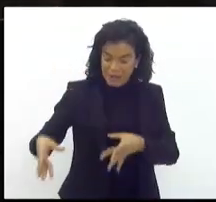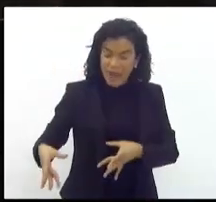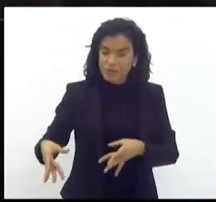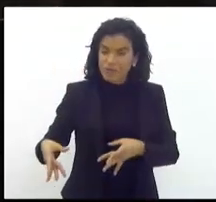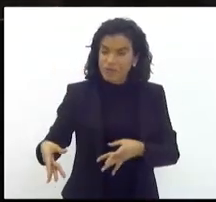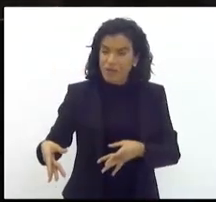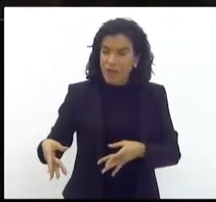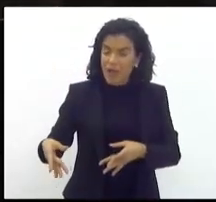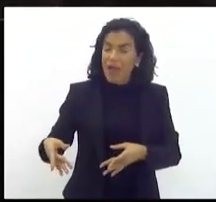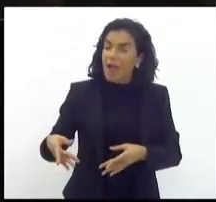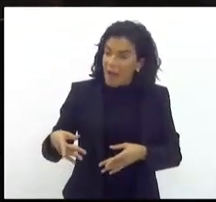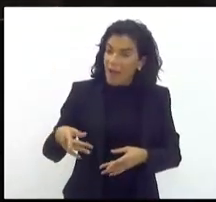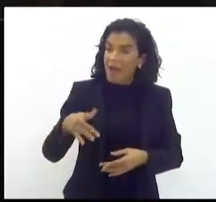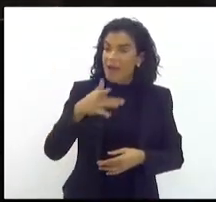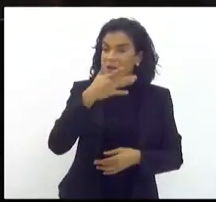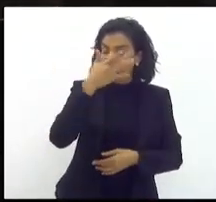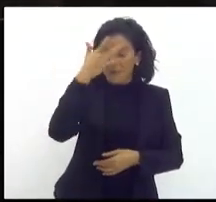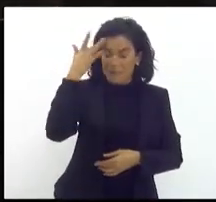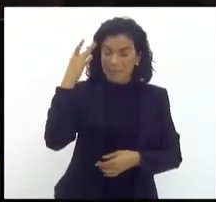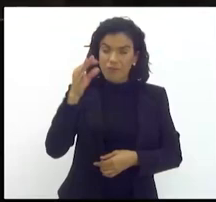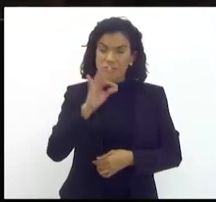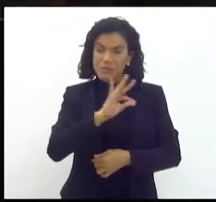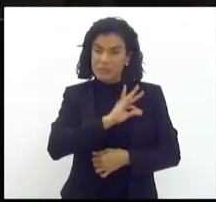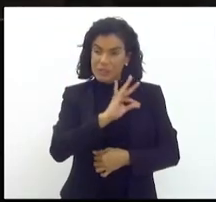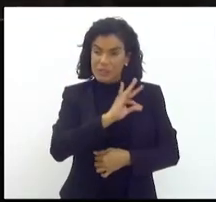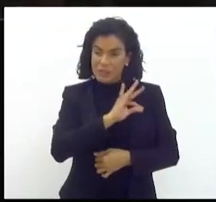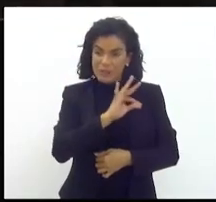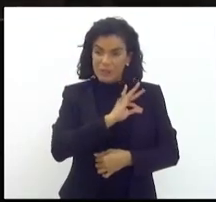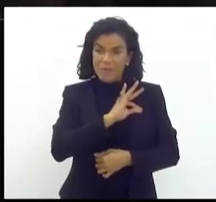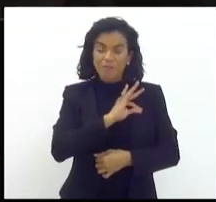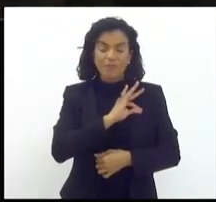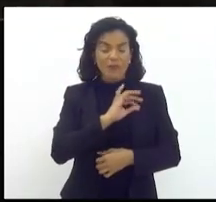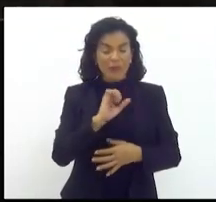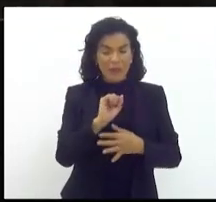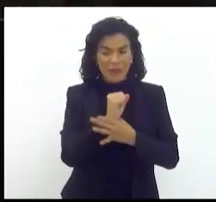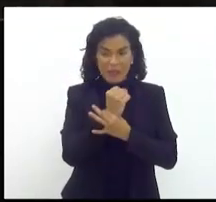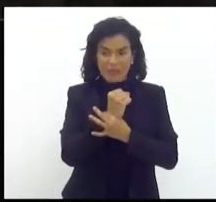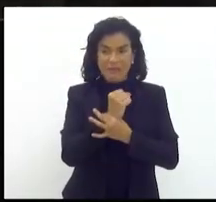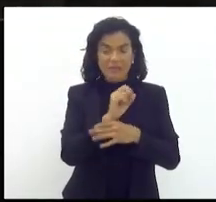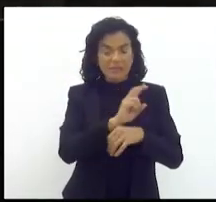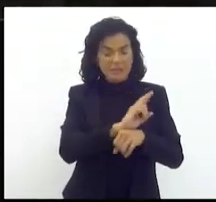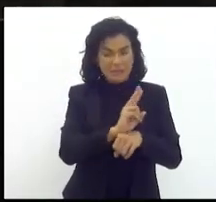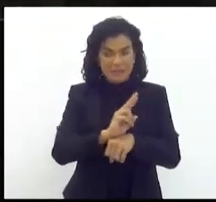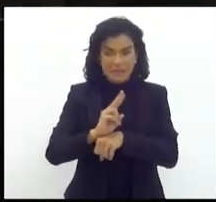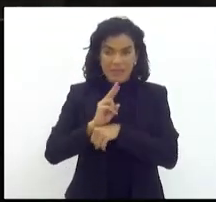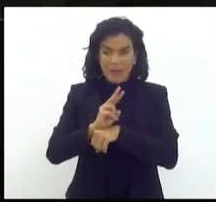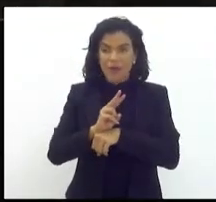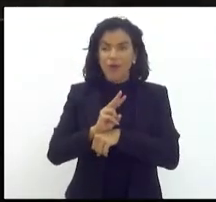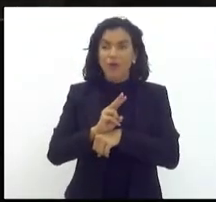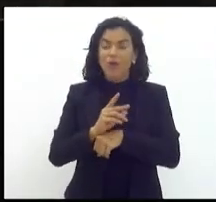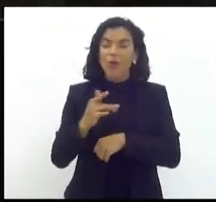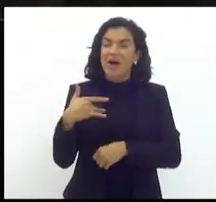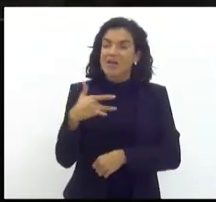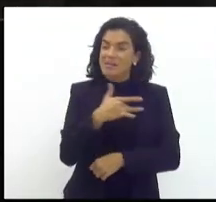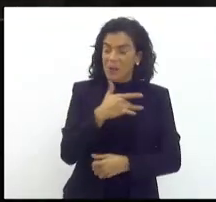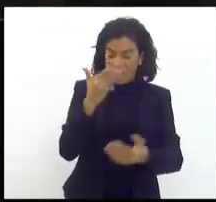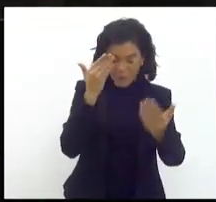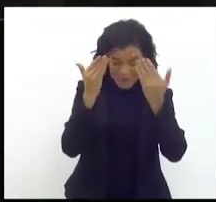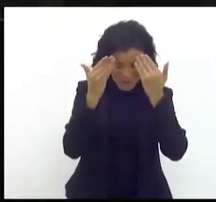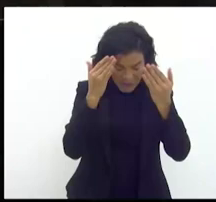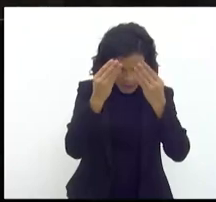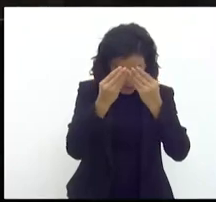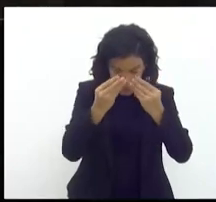era justamente de Agentes da segurança com a sua saúde mental